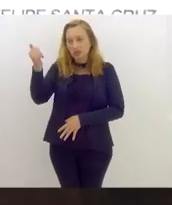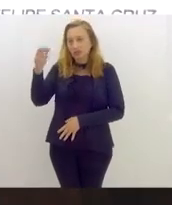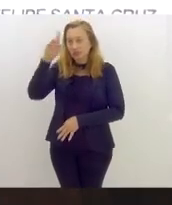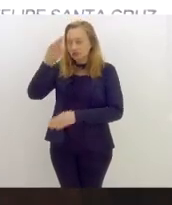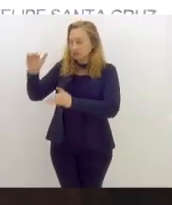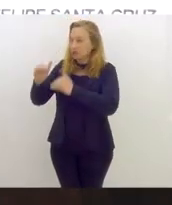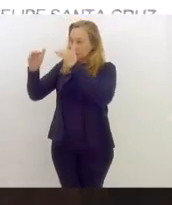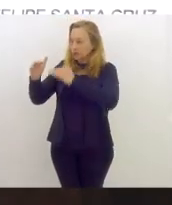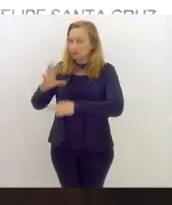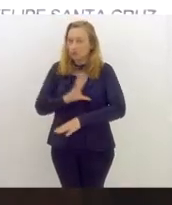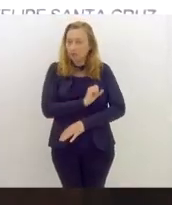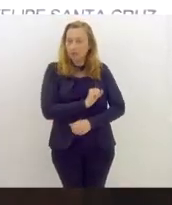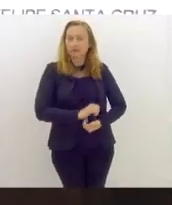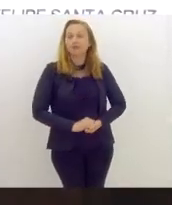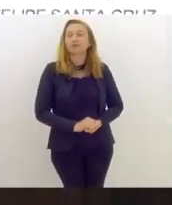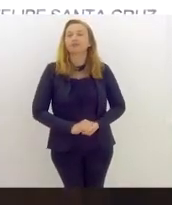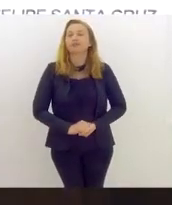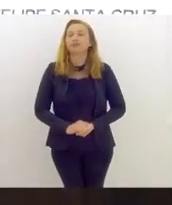ama